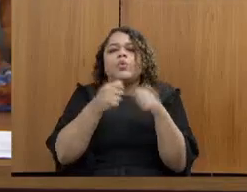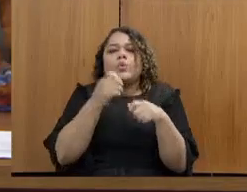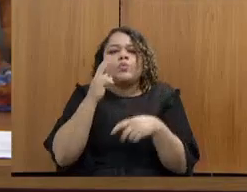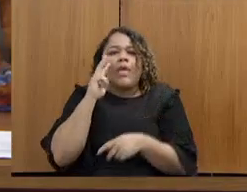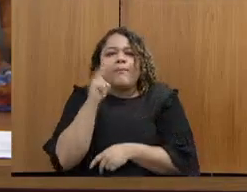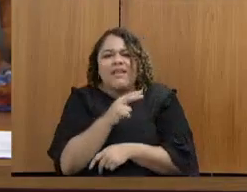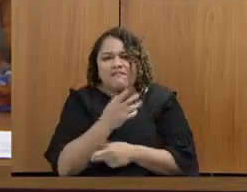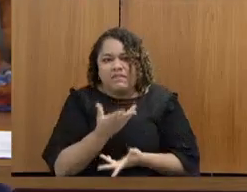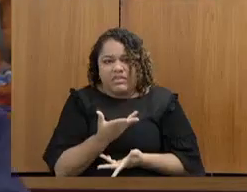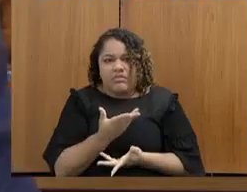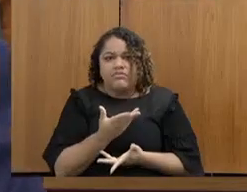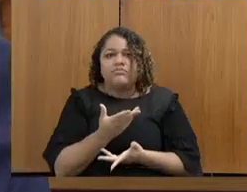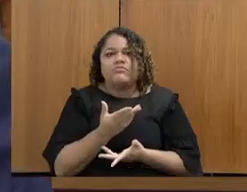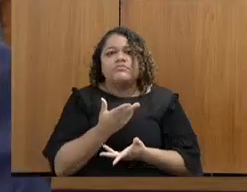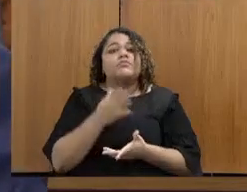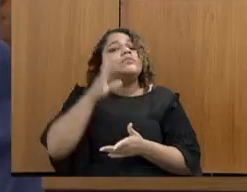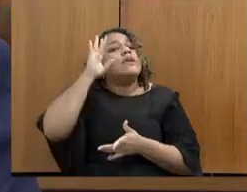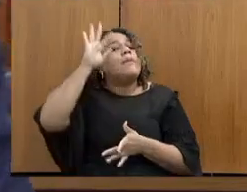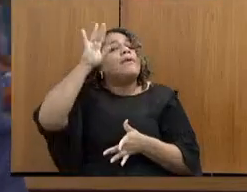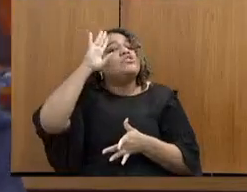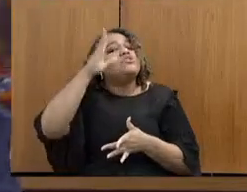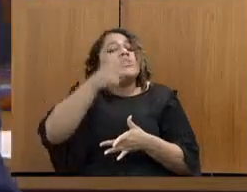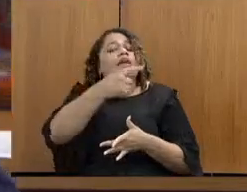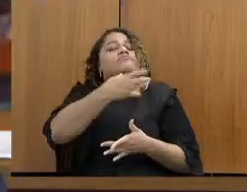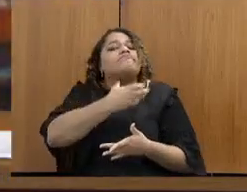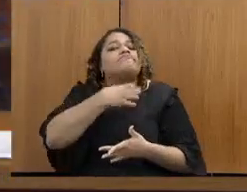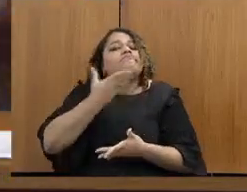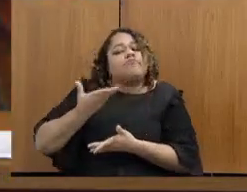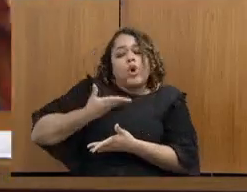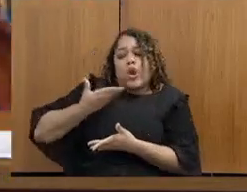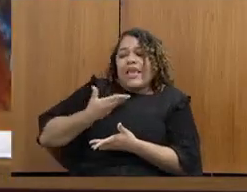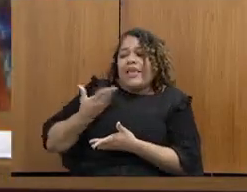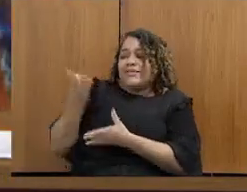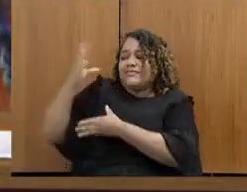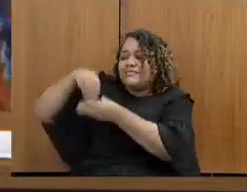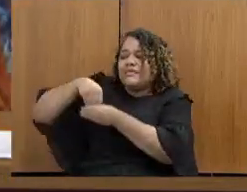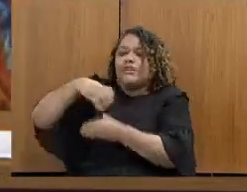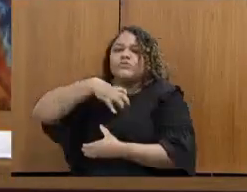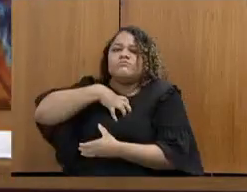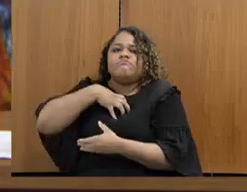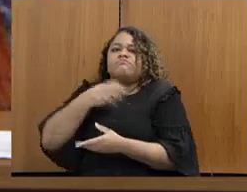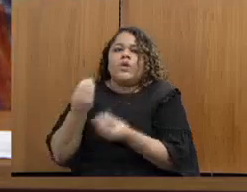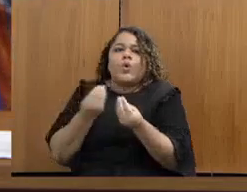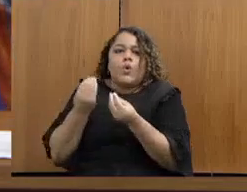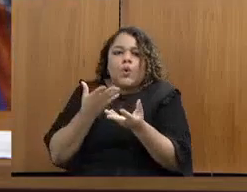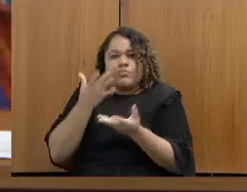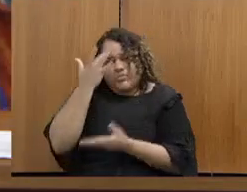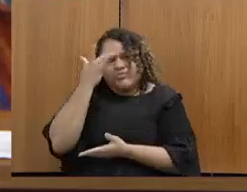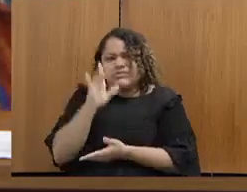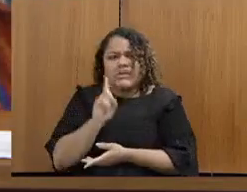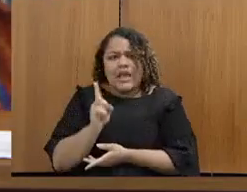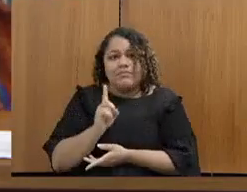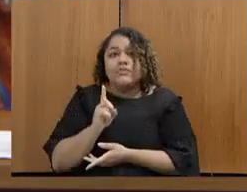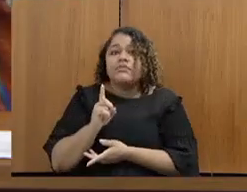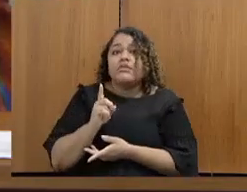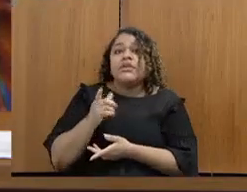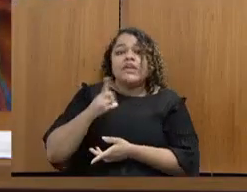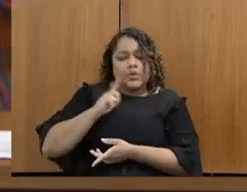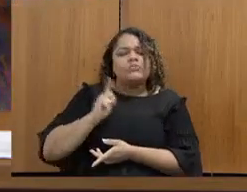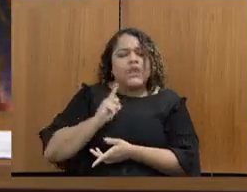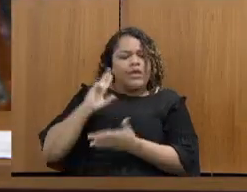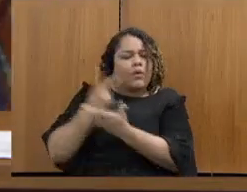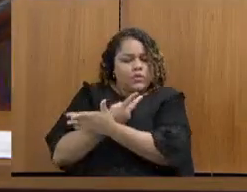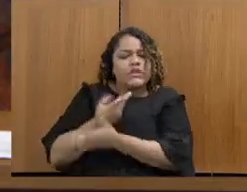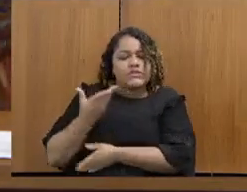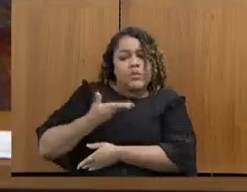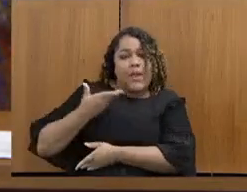como fácil que sente um colega que está ao nosso lado eu tenho casos de amigos próximos que a gente nem imaginava